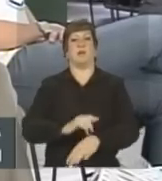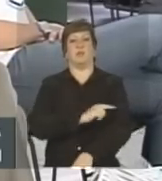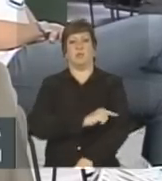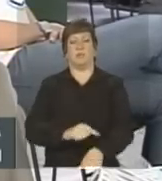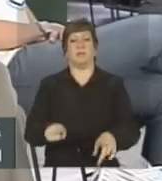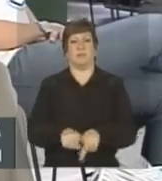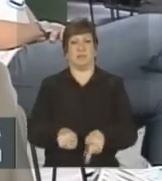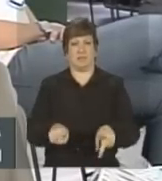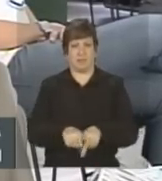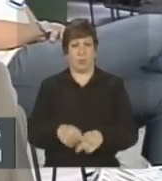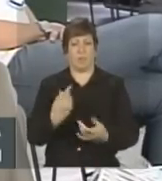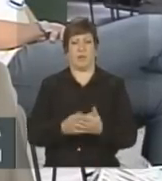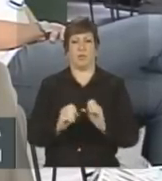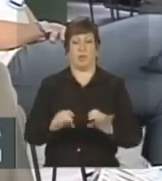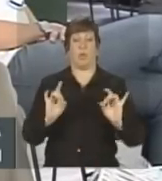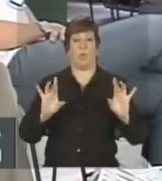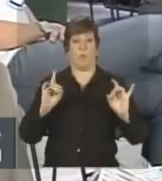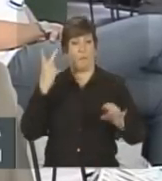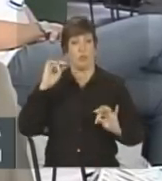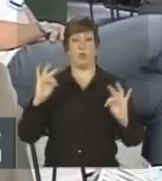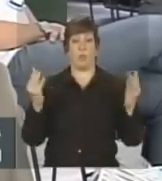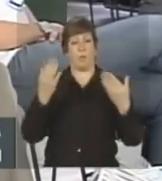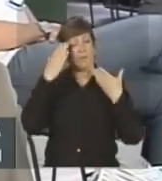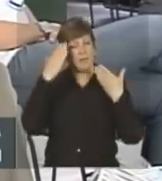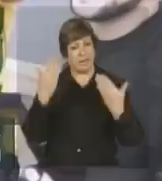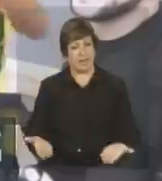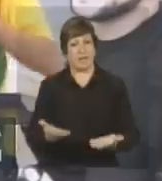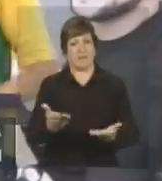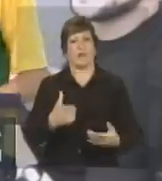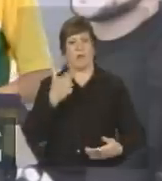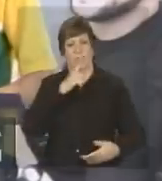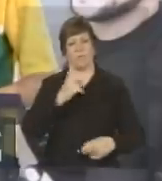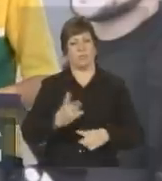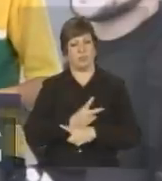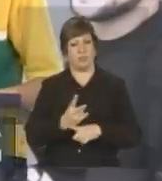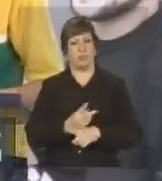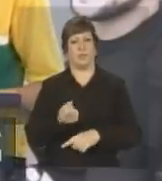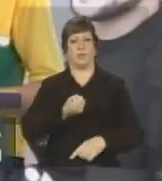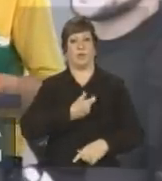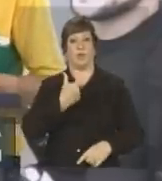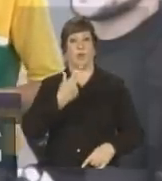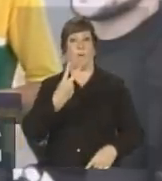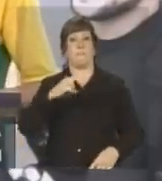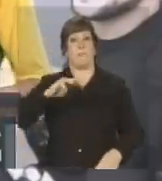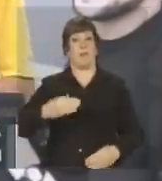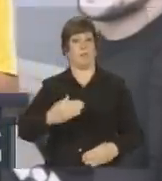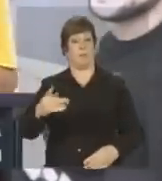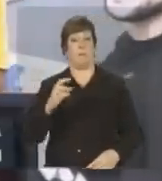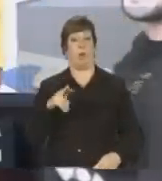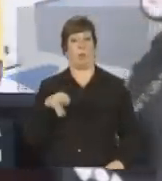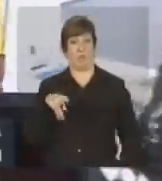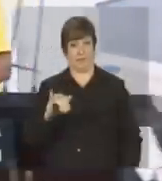desenvolvimento e uma educação de qualidade para todos. Obrigado. Vamos em busca da bolsa número 2 milhões para o ProUni.